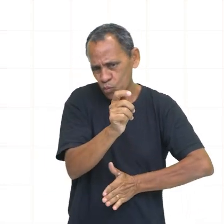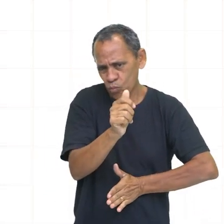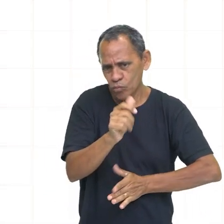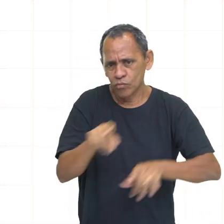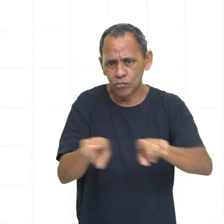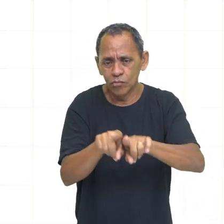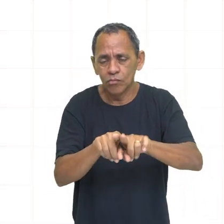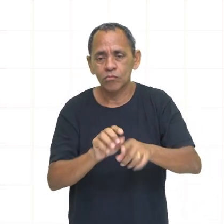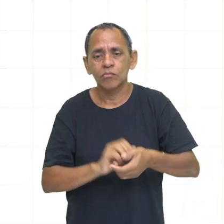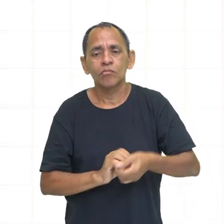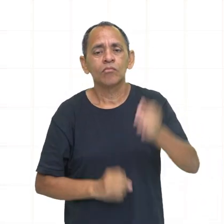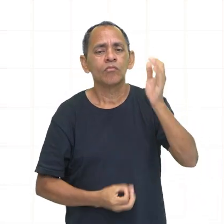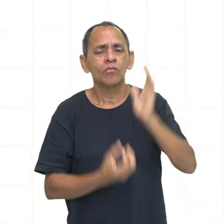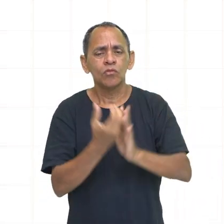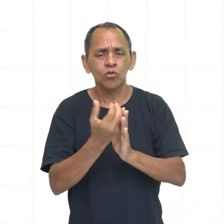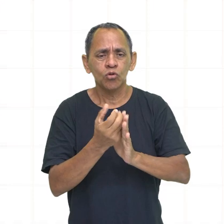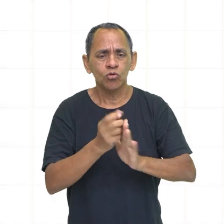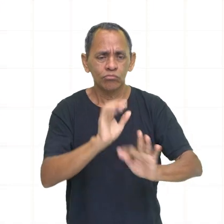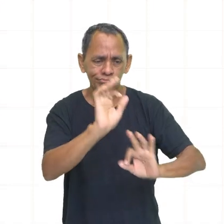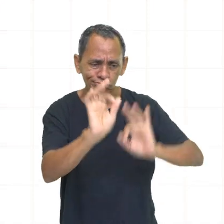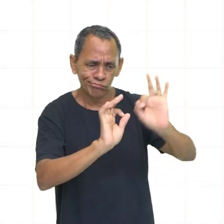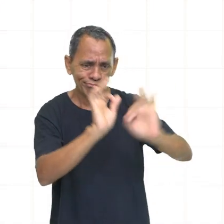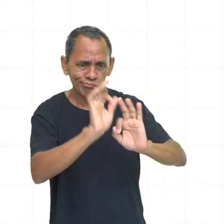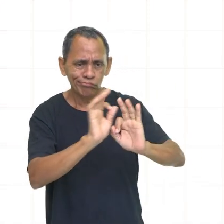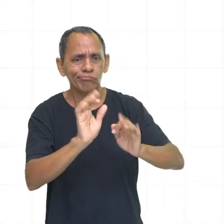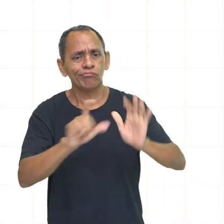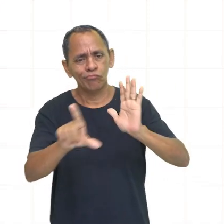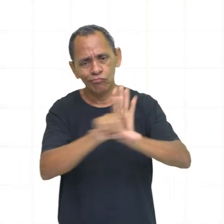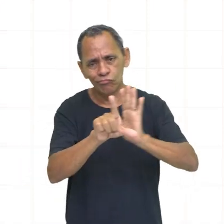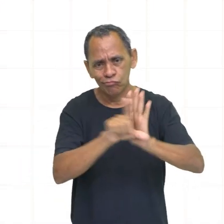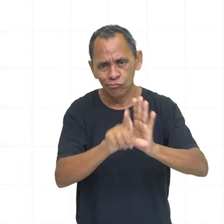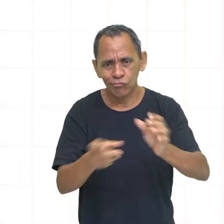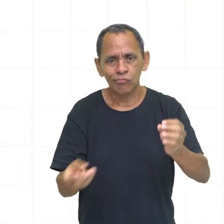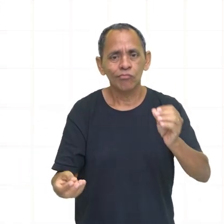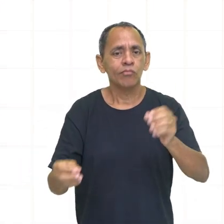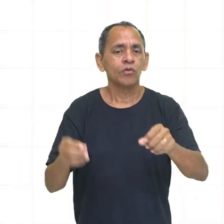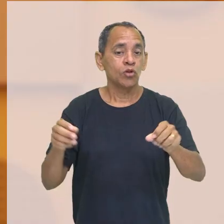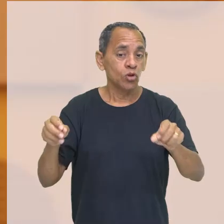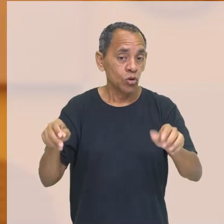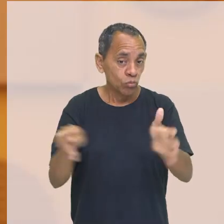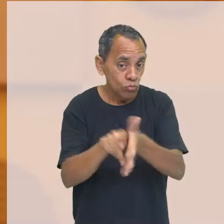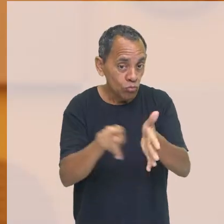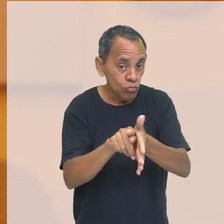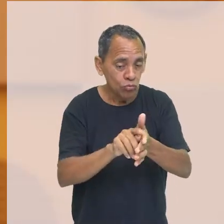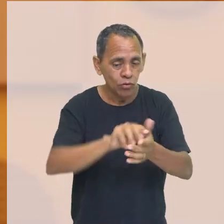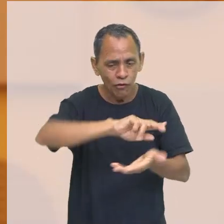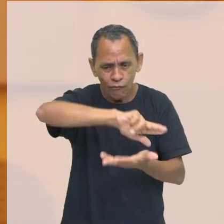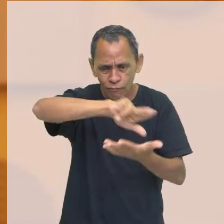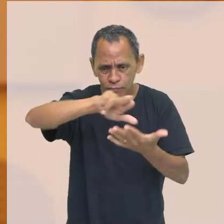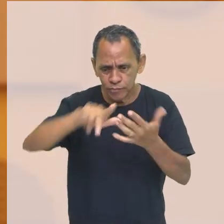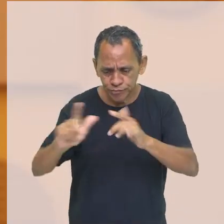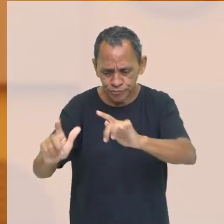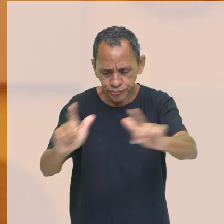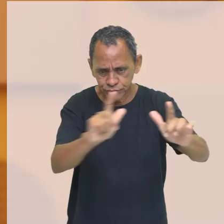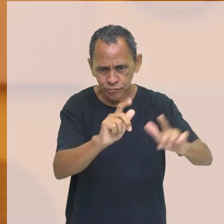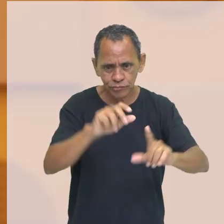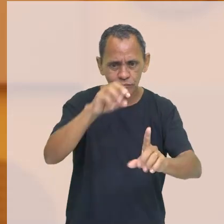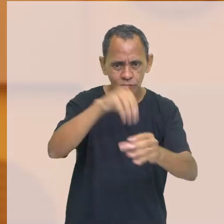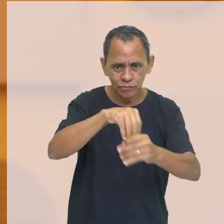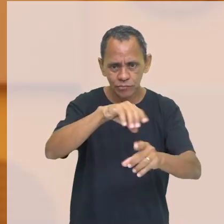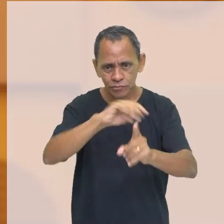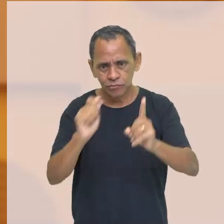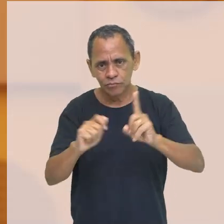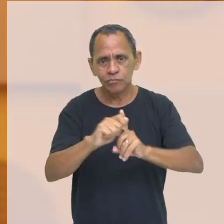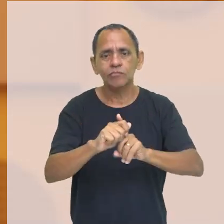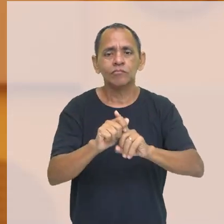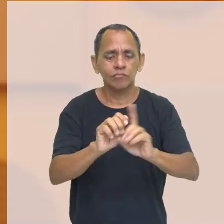vai verificar que as medidas que ele está tomando está sendo aí questionada por vários setores da sociedade.